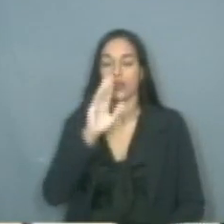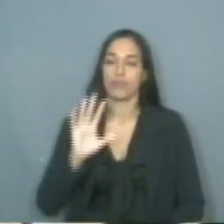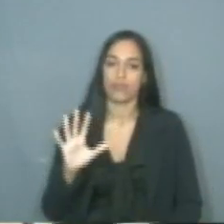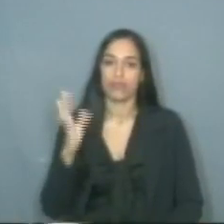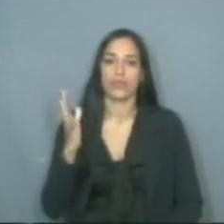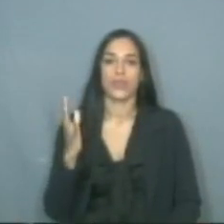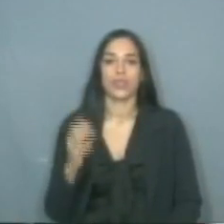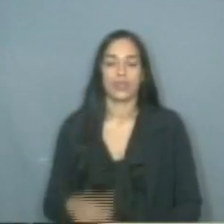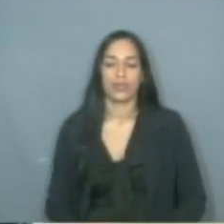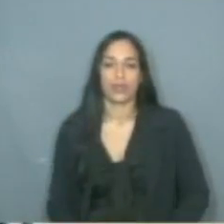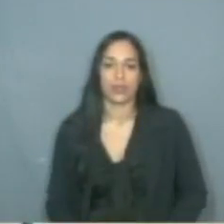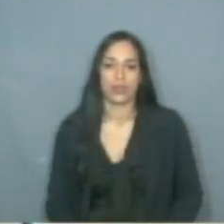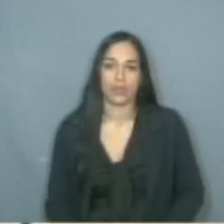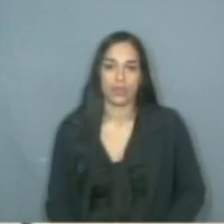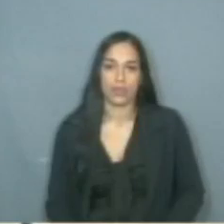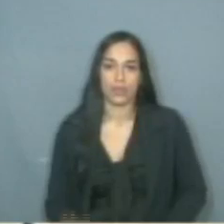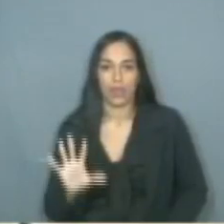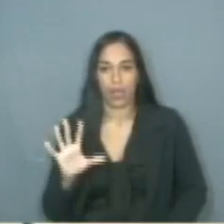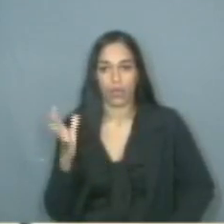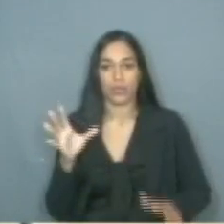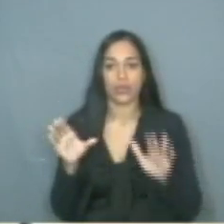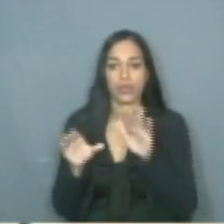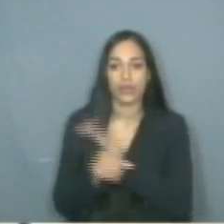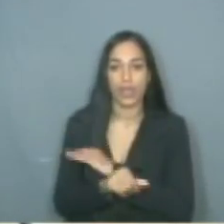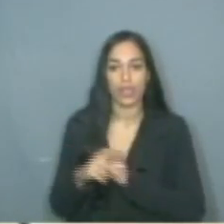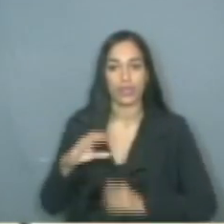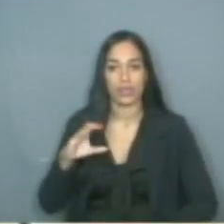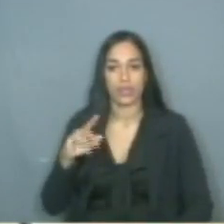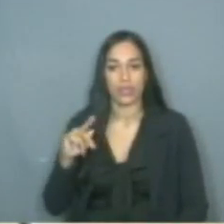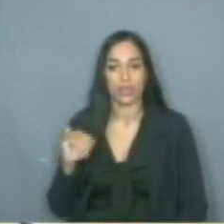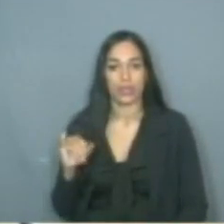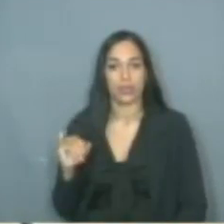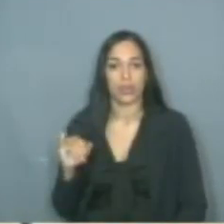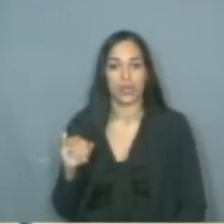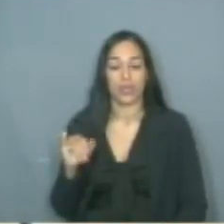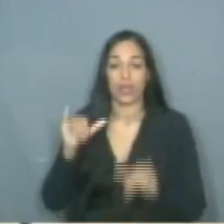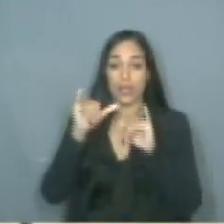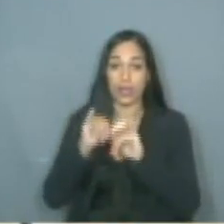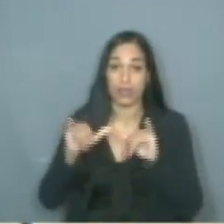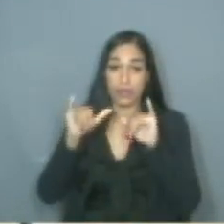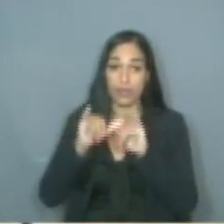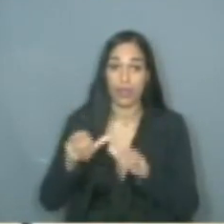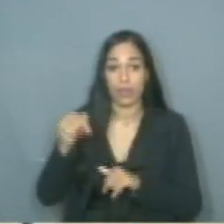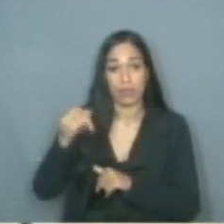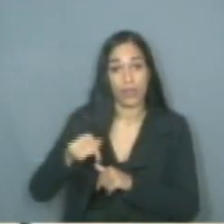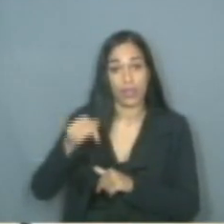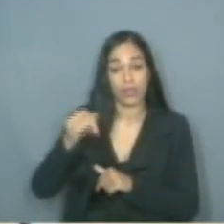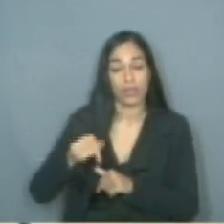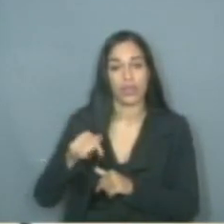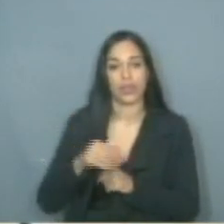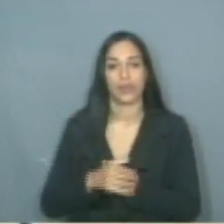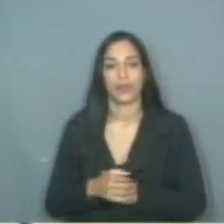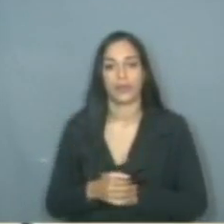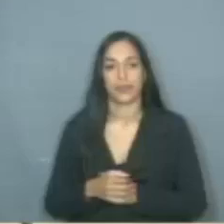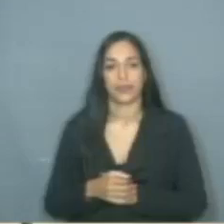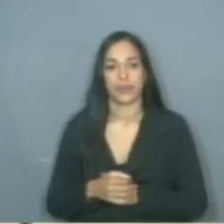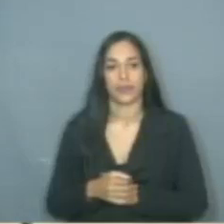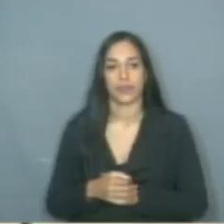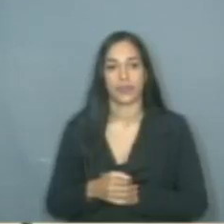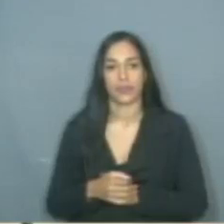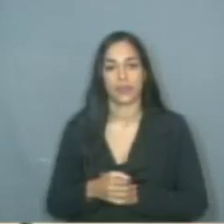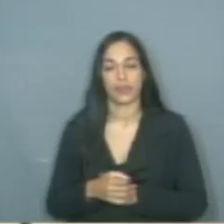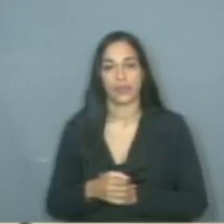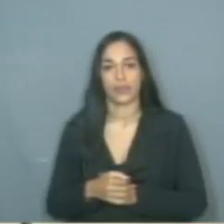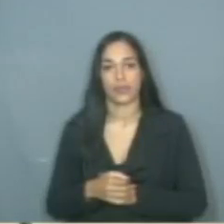processo de fraude durante a CPI. E deixar registrado que isso não aconteceu durante a